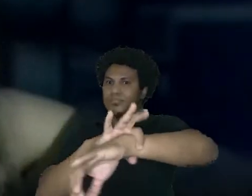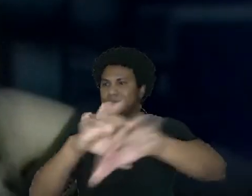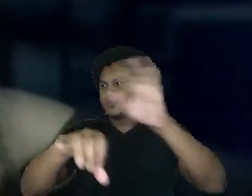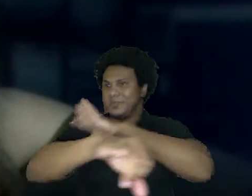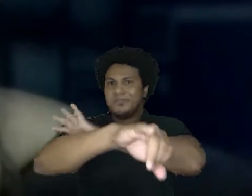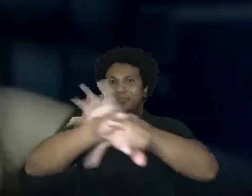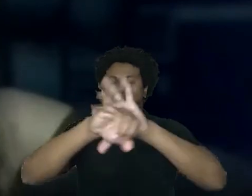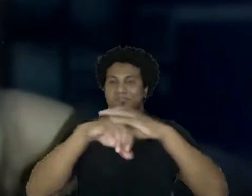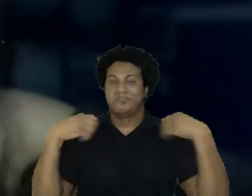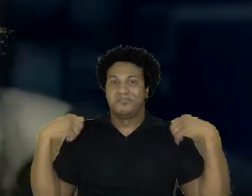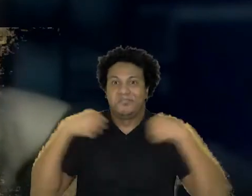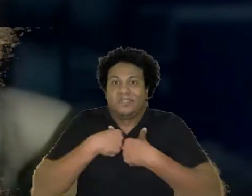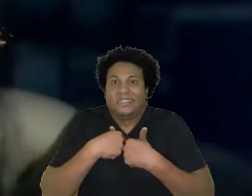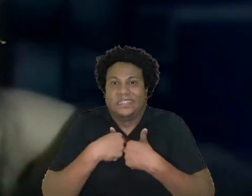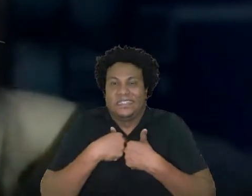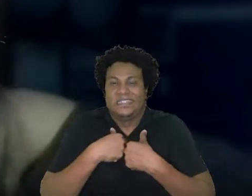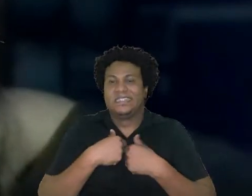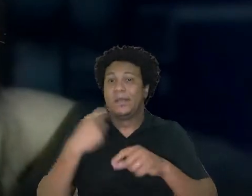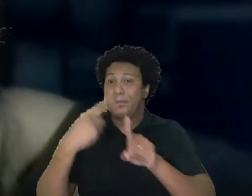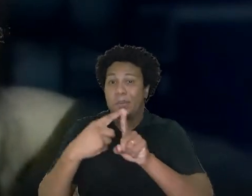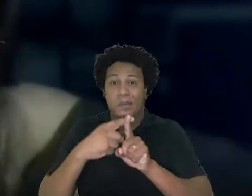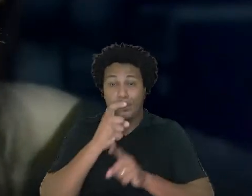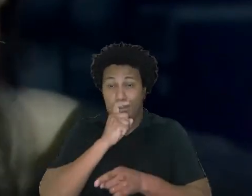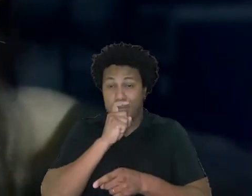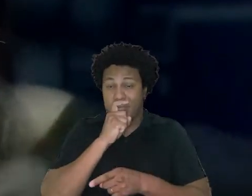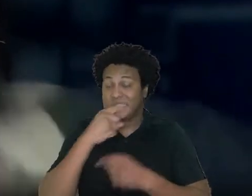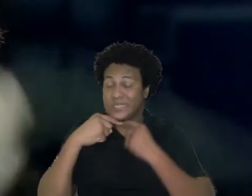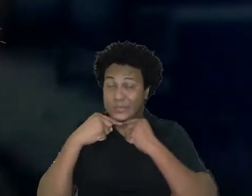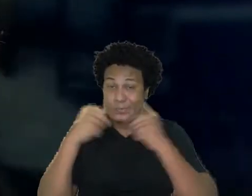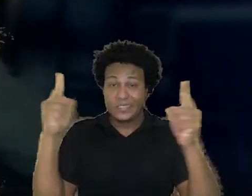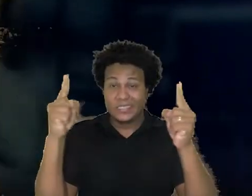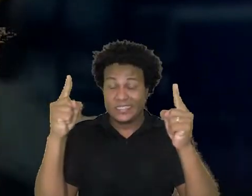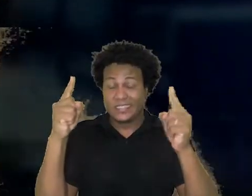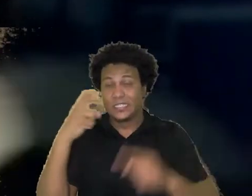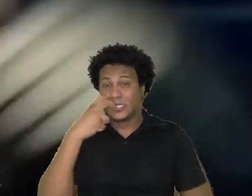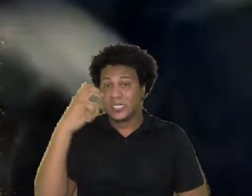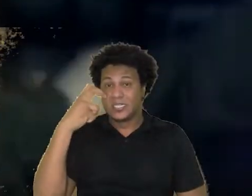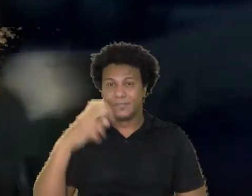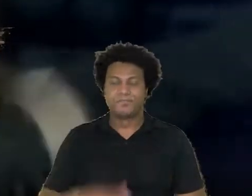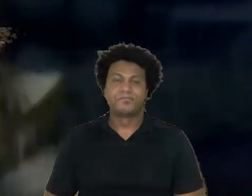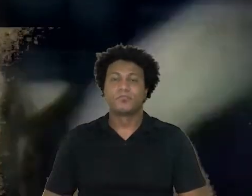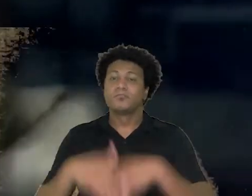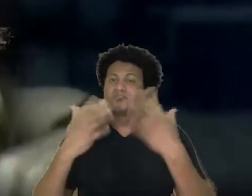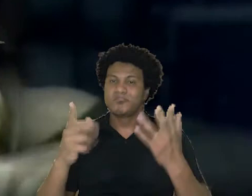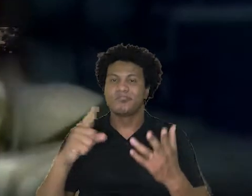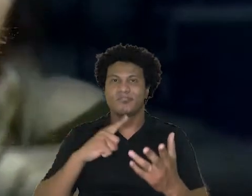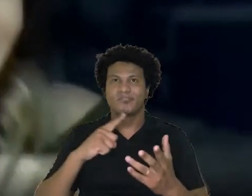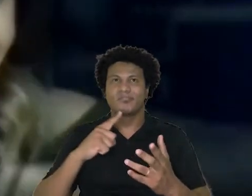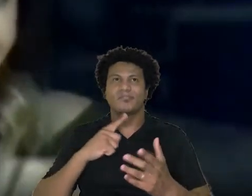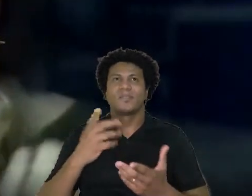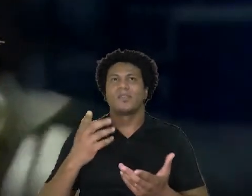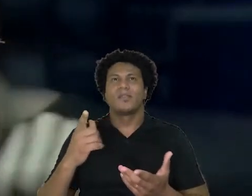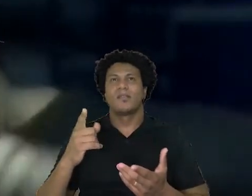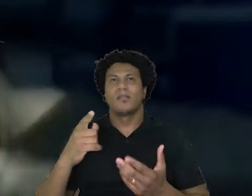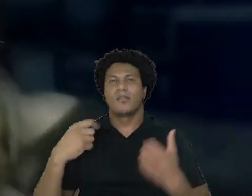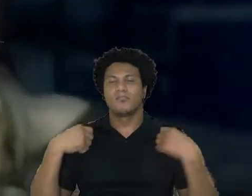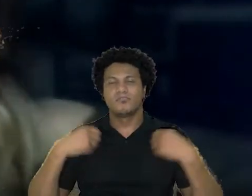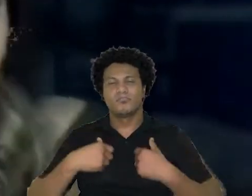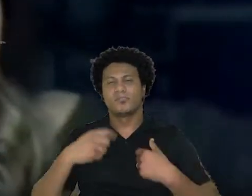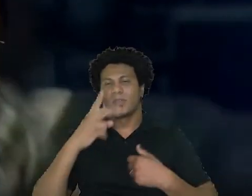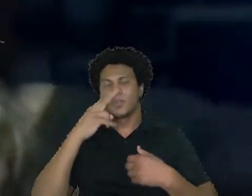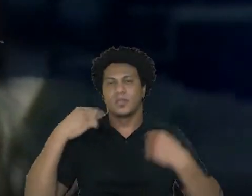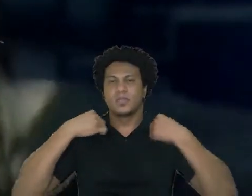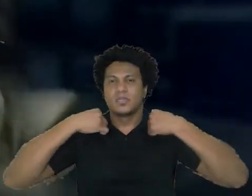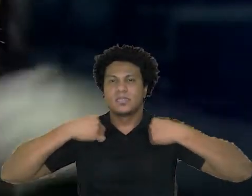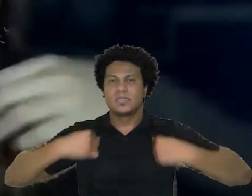parte da população cearense que dá 25 graus e eu uso casaco. Então, eu estou com um casaco, assim, só na parte da frente, porque eu não gosto nem